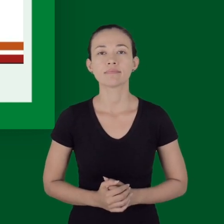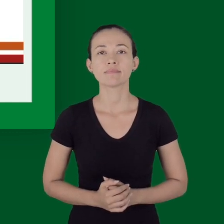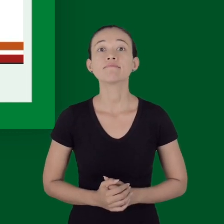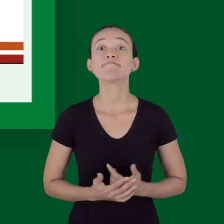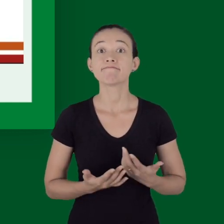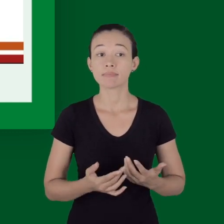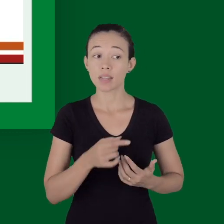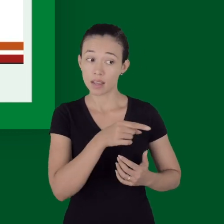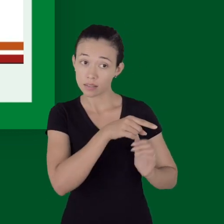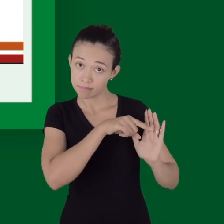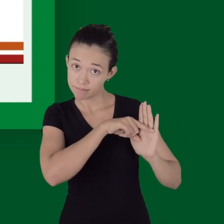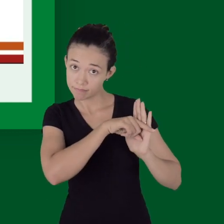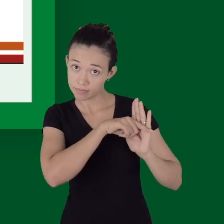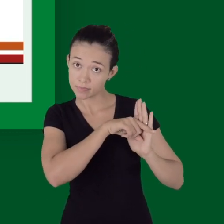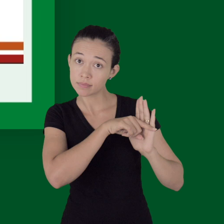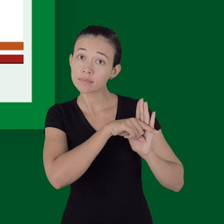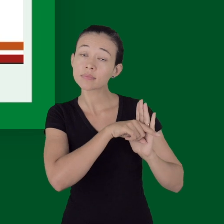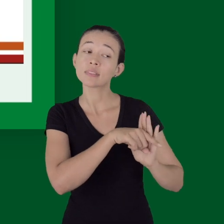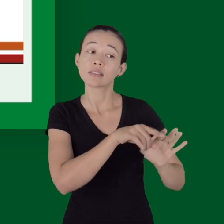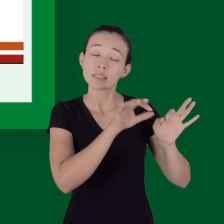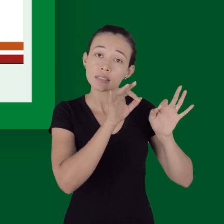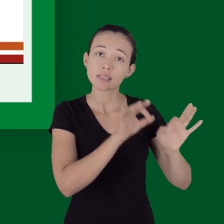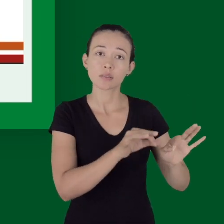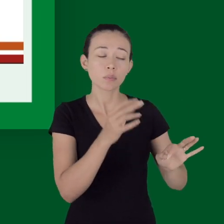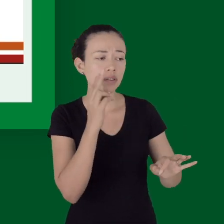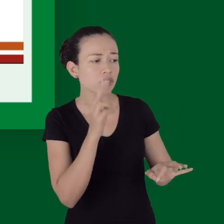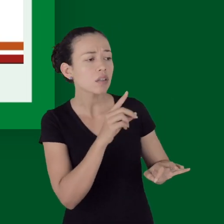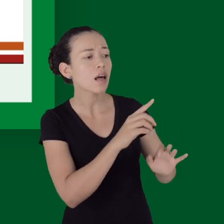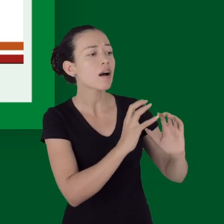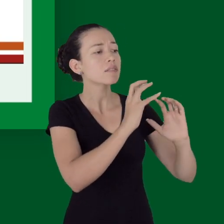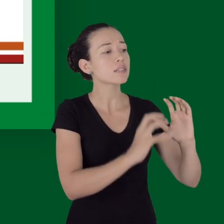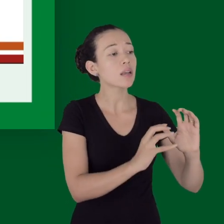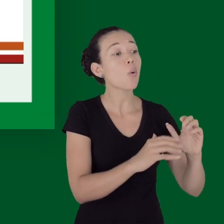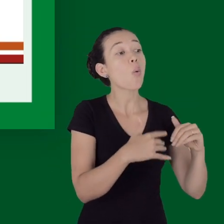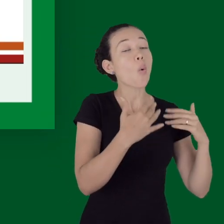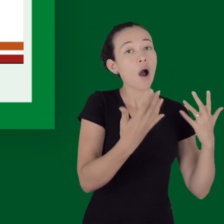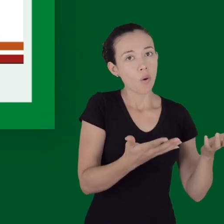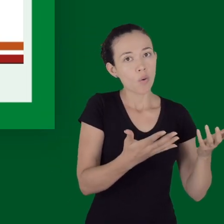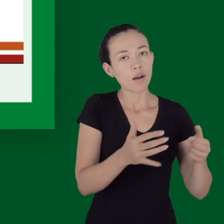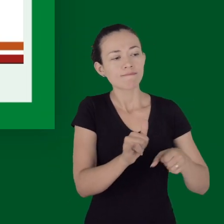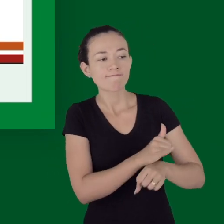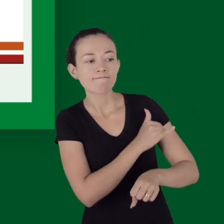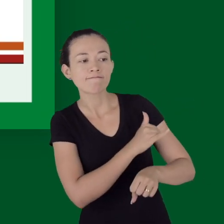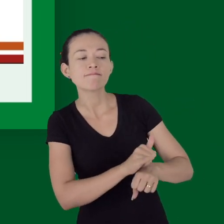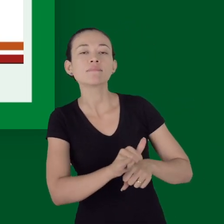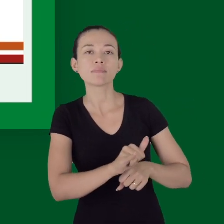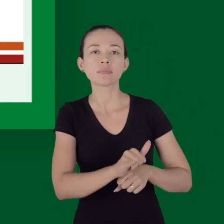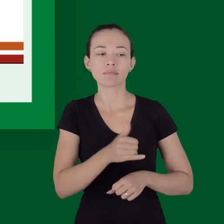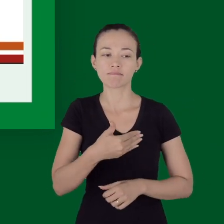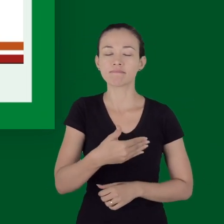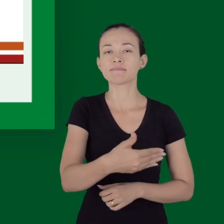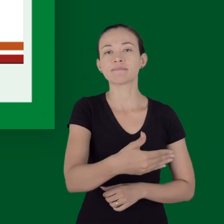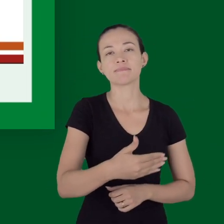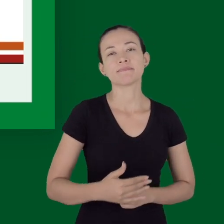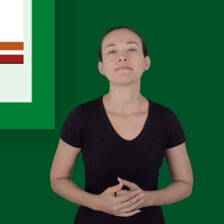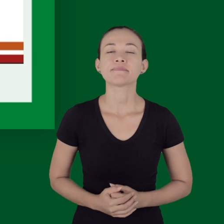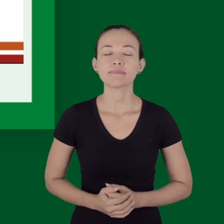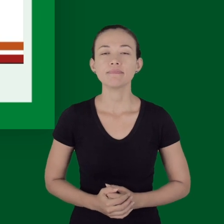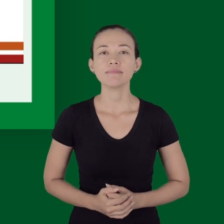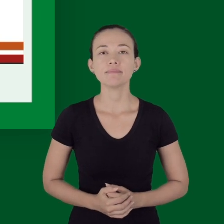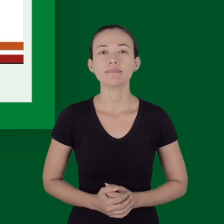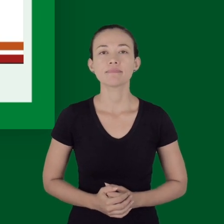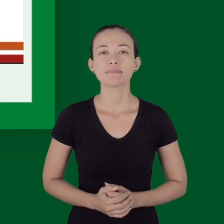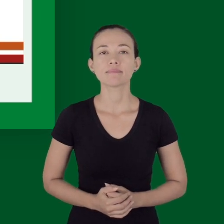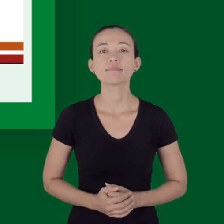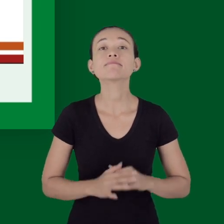tempo de instalação. Então, até 4h30, considerar a possibilidade de trombólise. O ideal é que a trombólise seja feita em menos de 60 minutos, da chegada